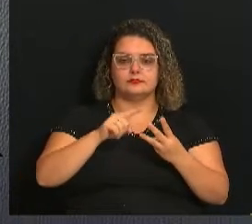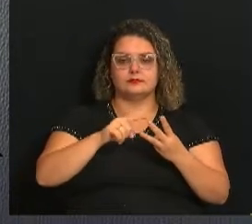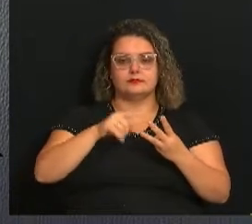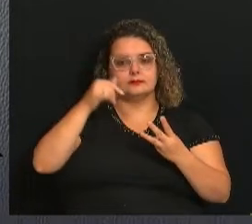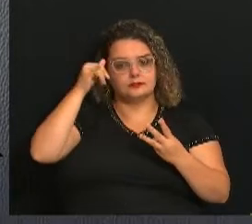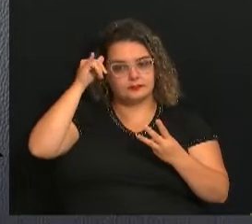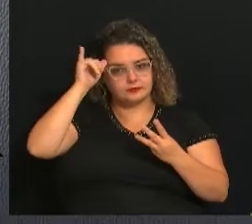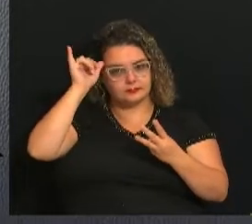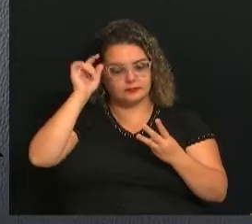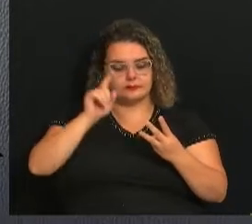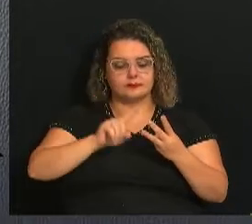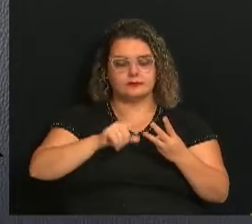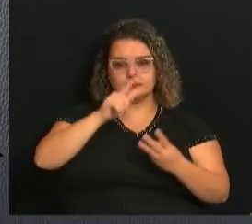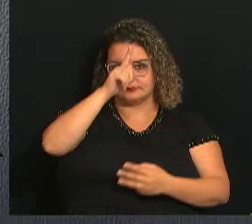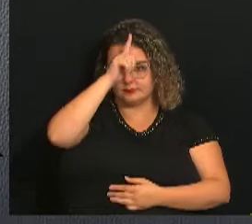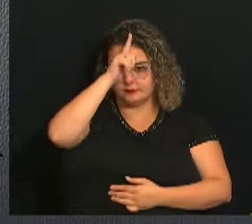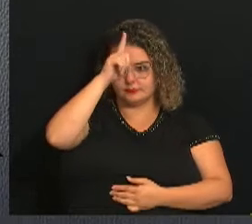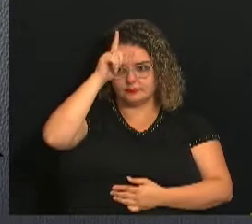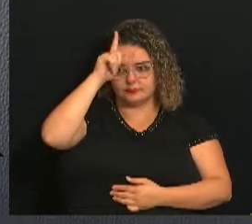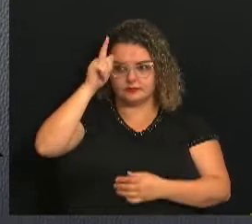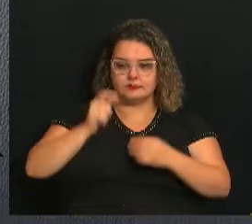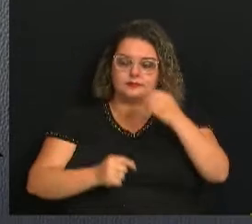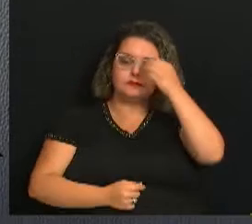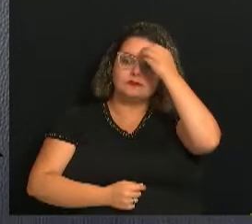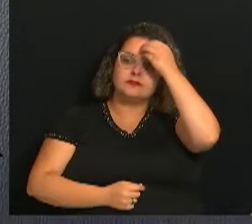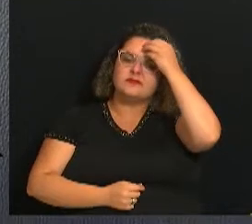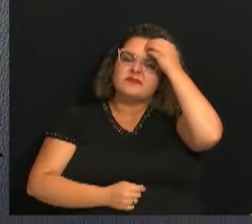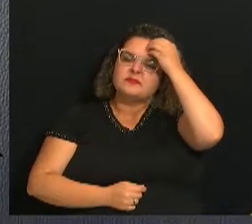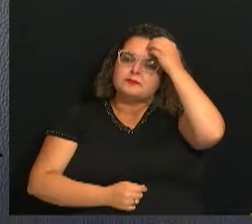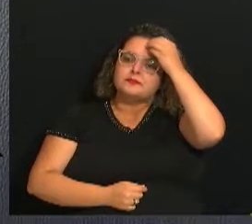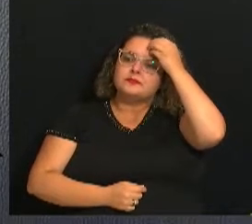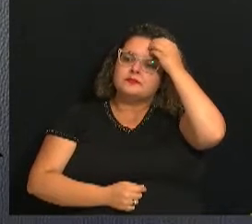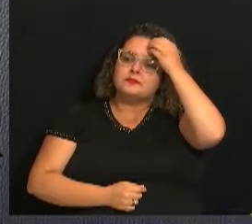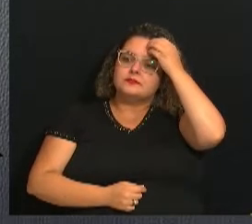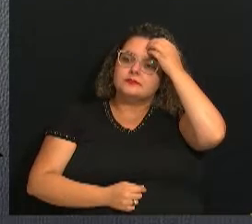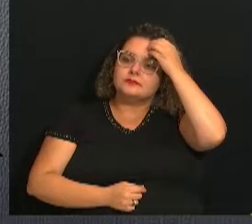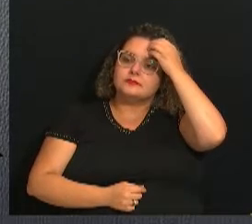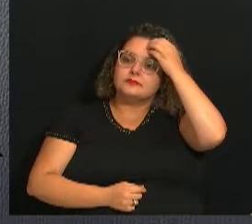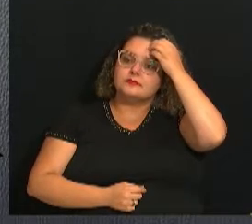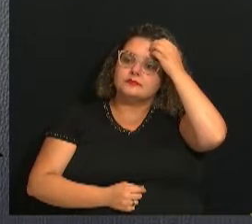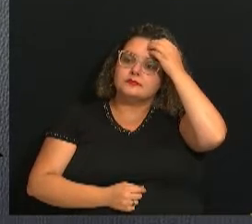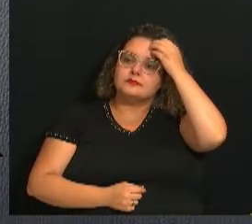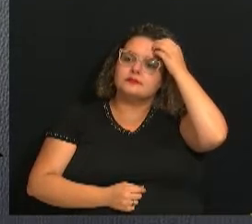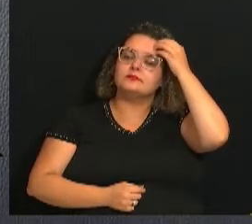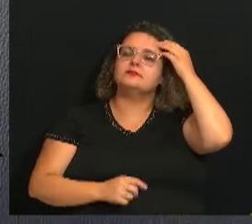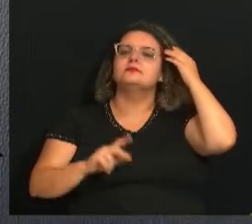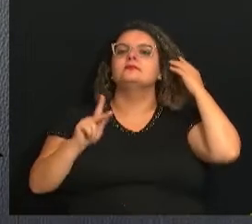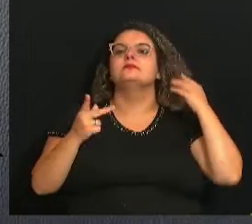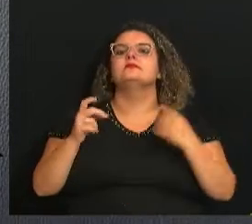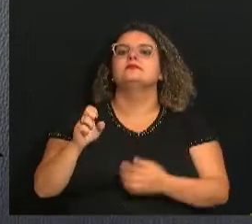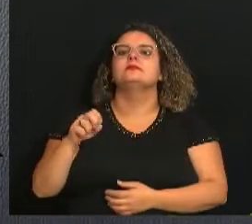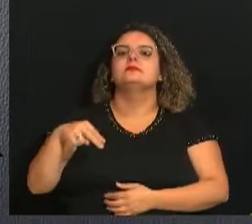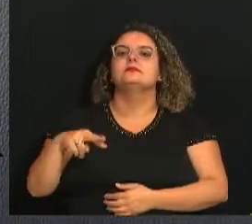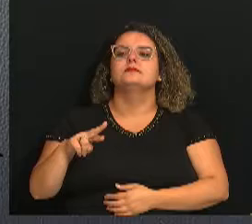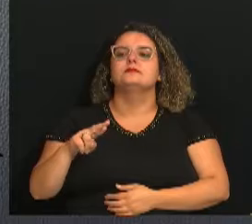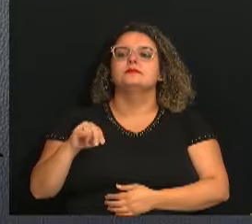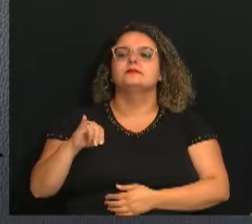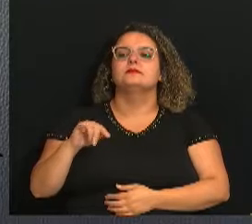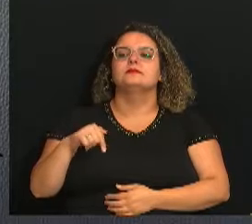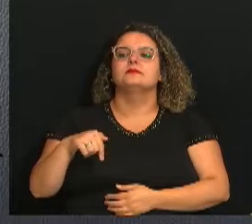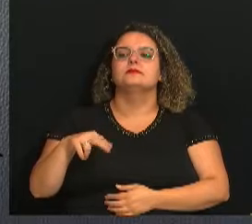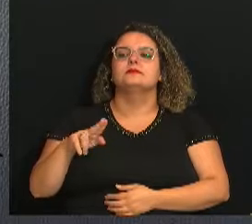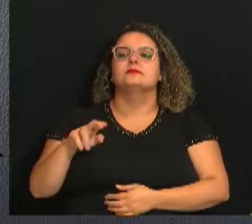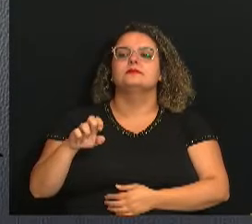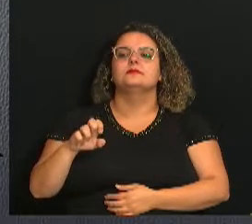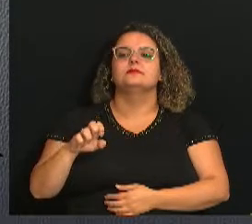Búfalo e o vereador Gustavo Peta. Hoje aqui nós temos a presença do Henrique Brazão, que representa o gabinete do